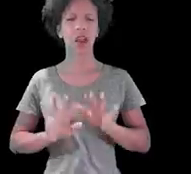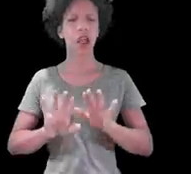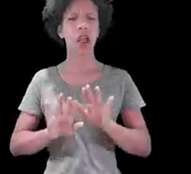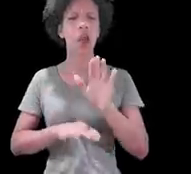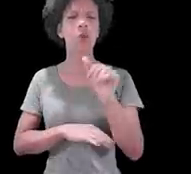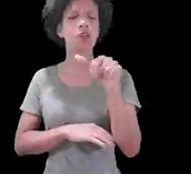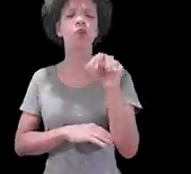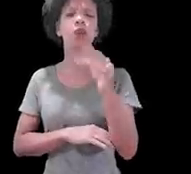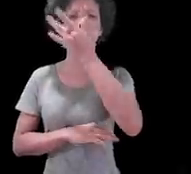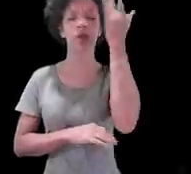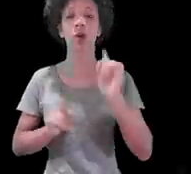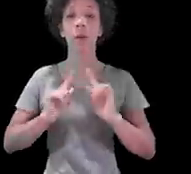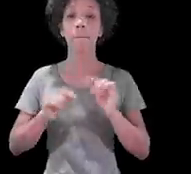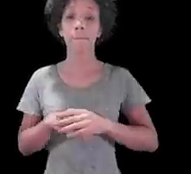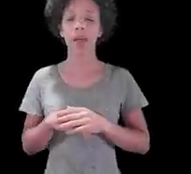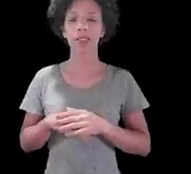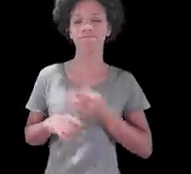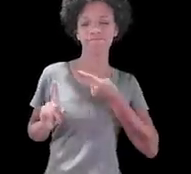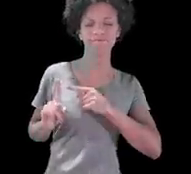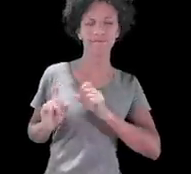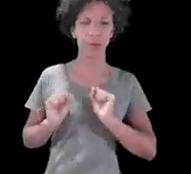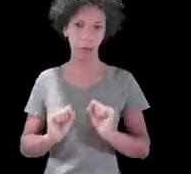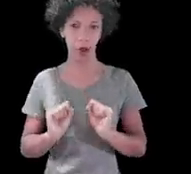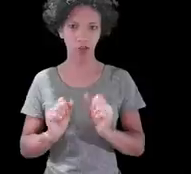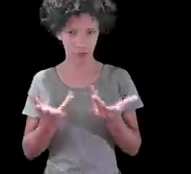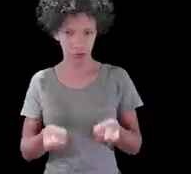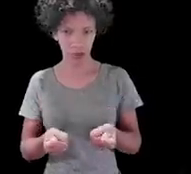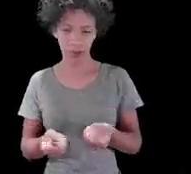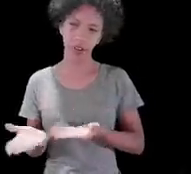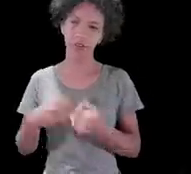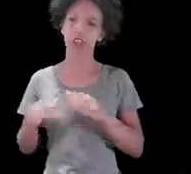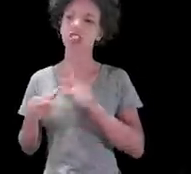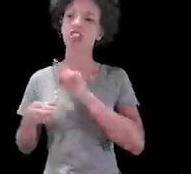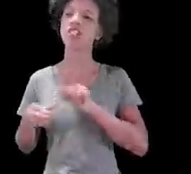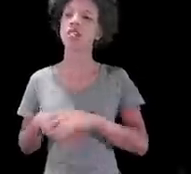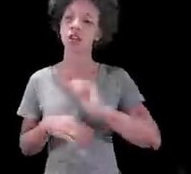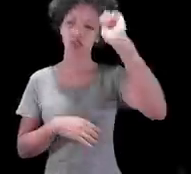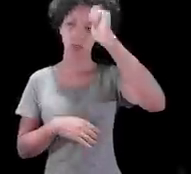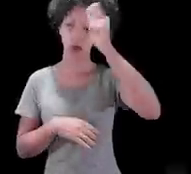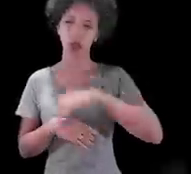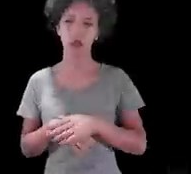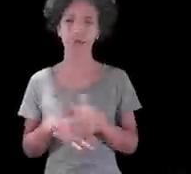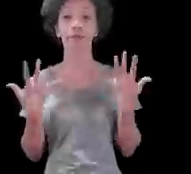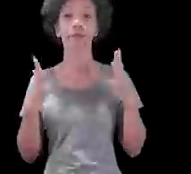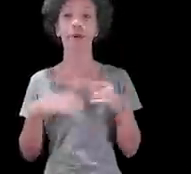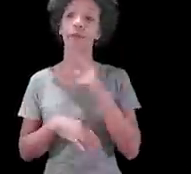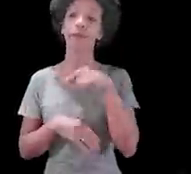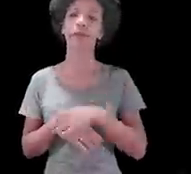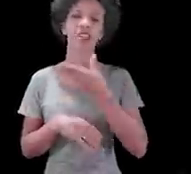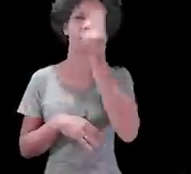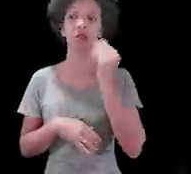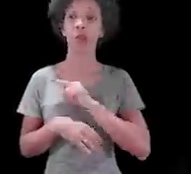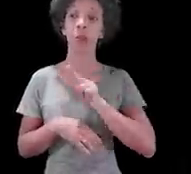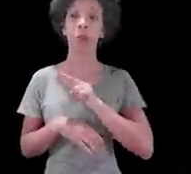cara, eu ia chamar alguém, mas eu vou chamar um cara que eu sacaneei. Pode ser? Vem aí, geração Z de boné. Você. É, palmas pro... Esqueci o